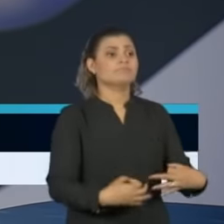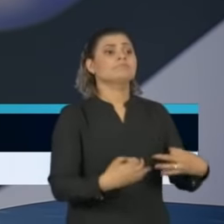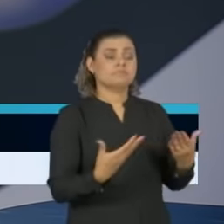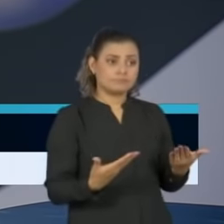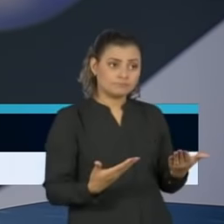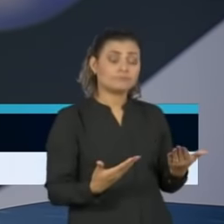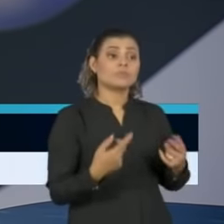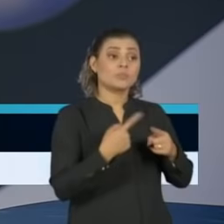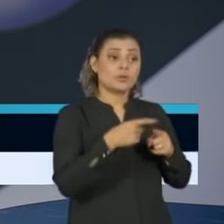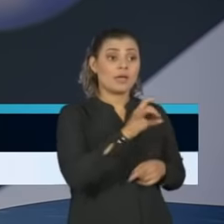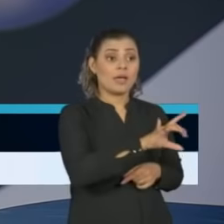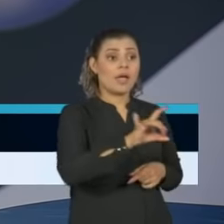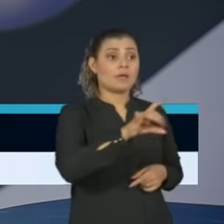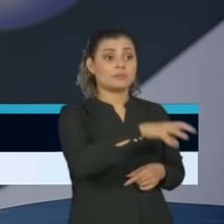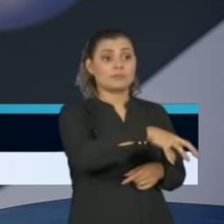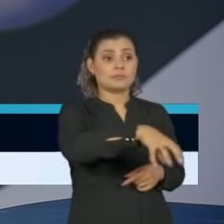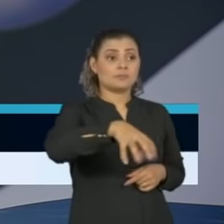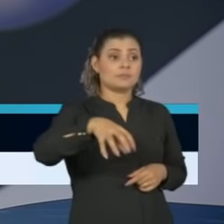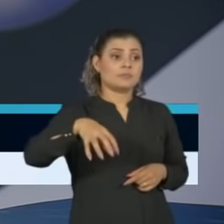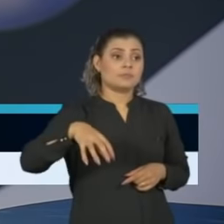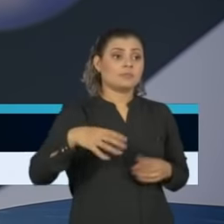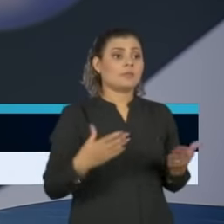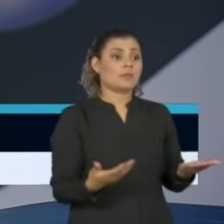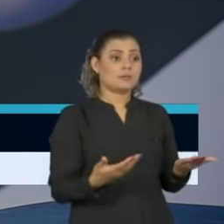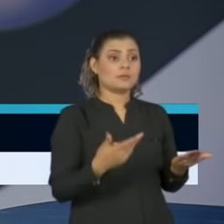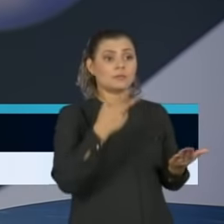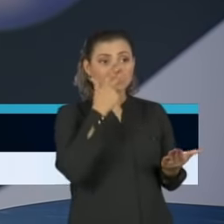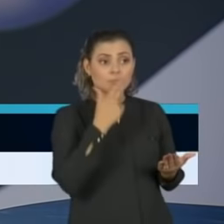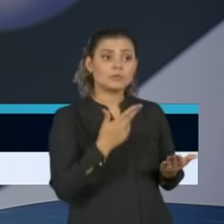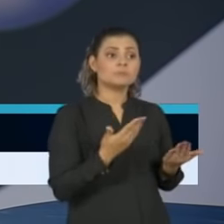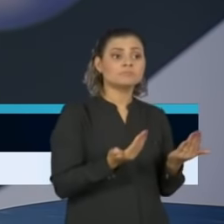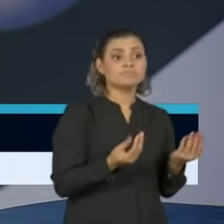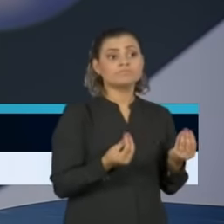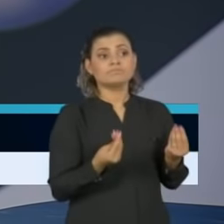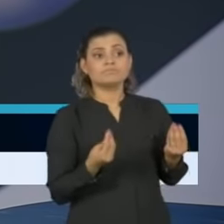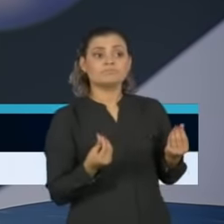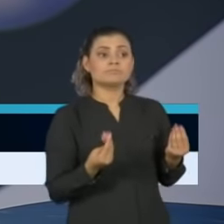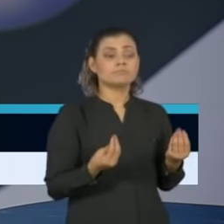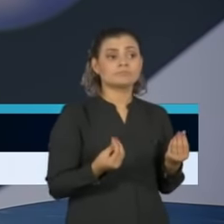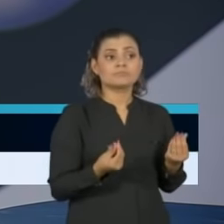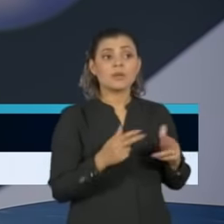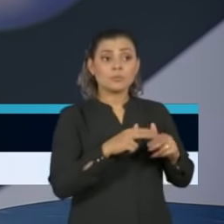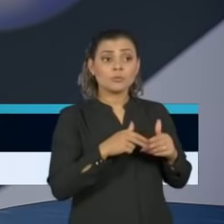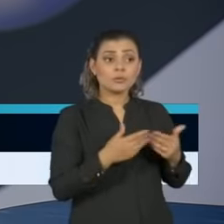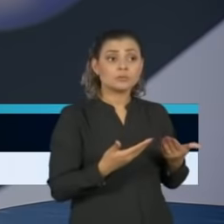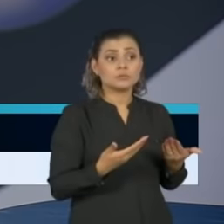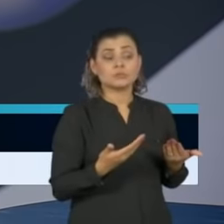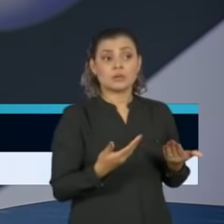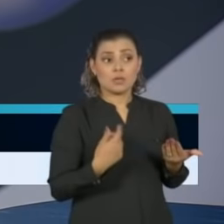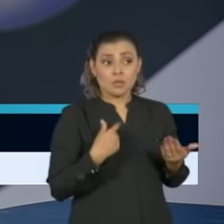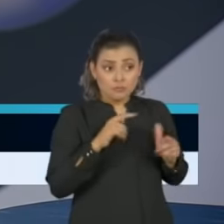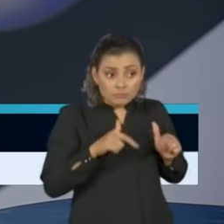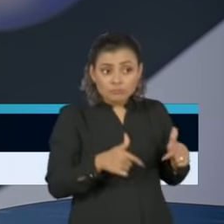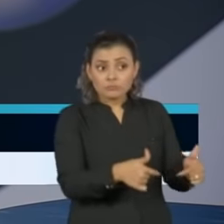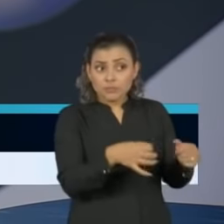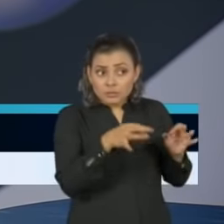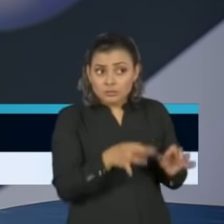de cada área tendo que entender as suas dificuldades e adequar as respostas e a medida das coisas em função